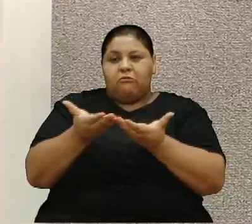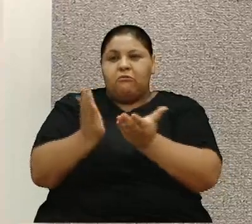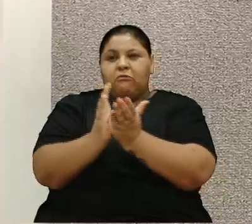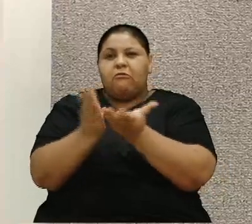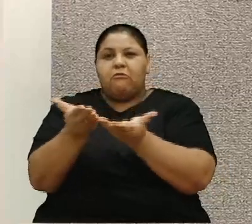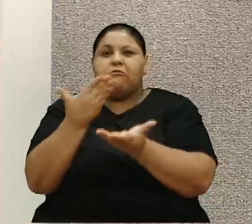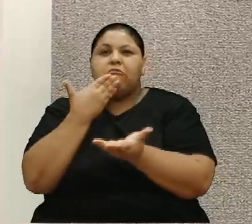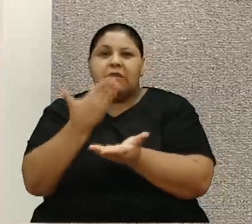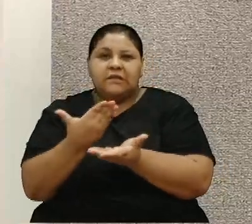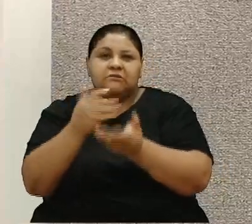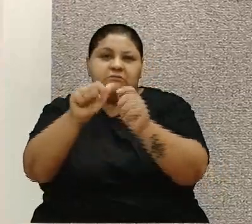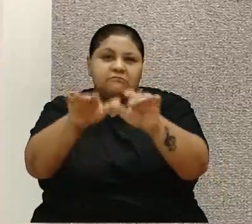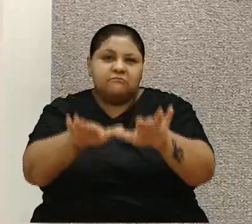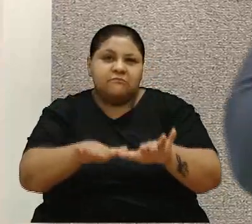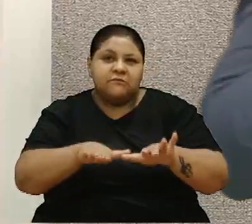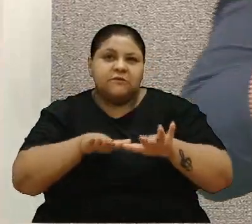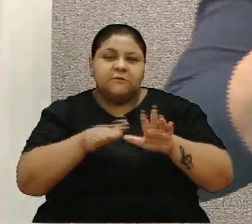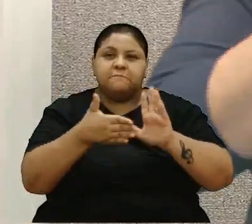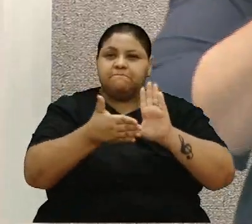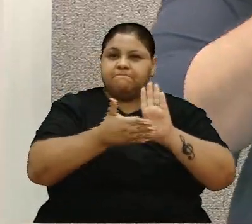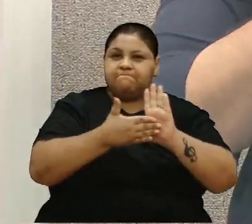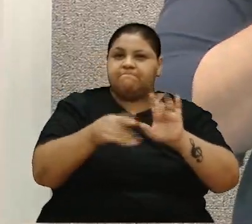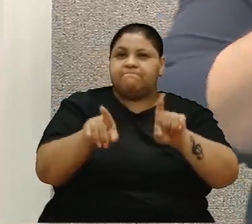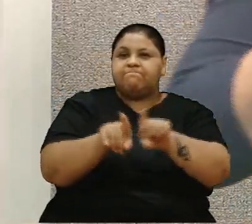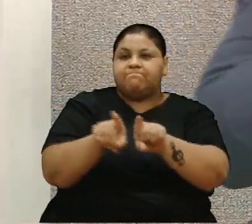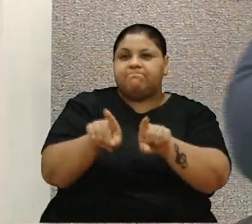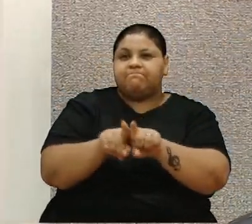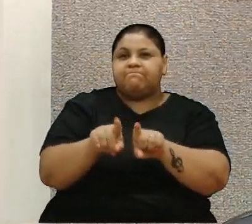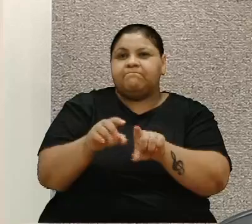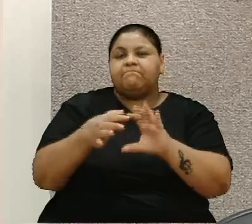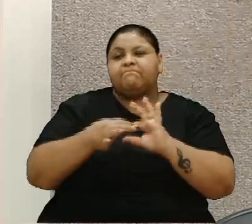e deste plenário a solicitação proposta e também nos